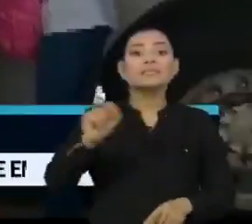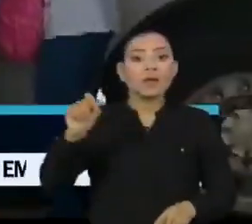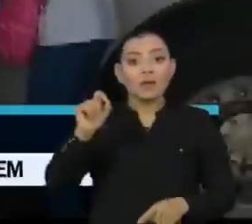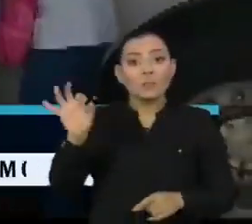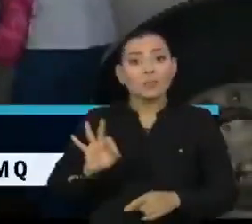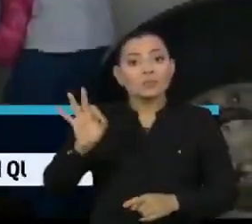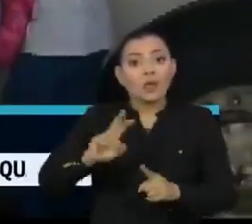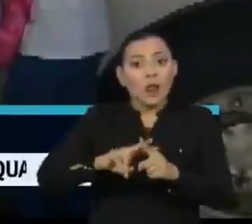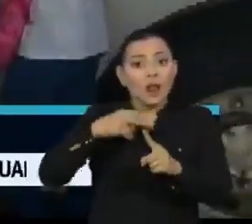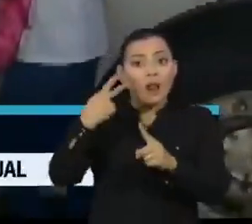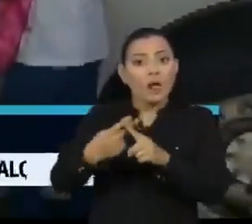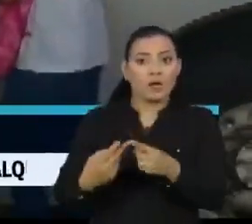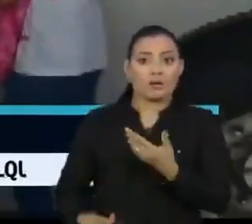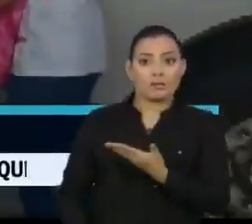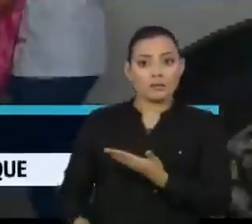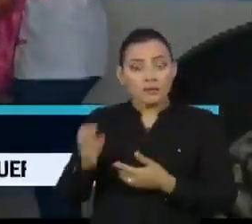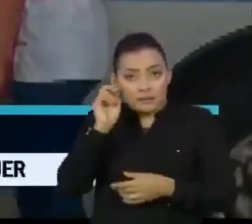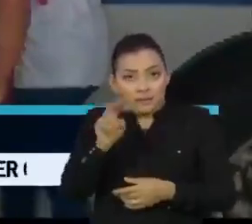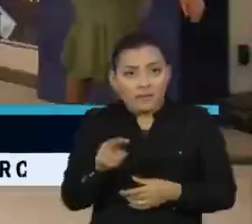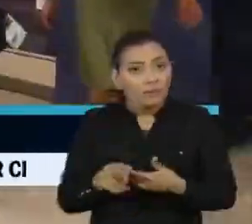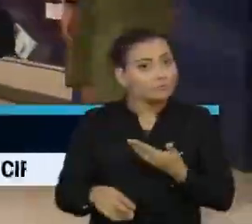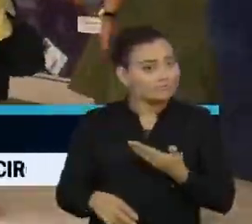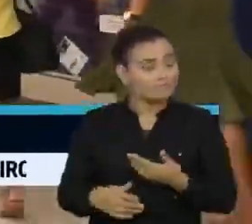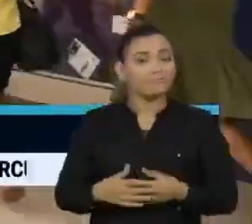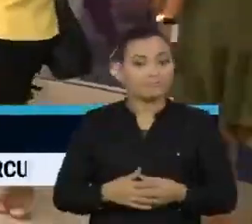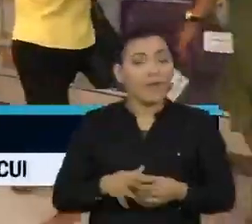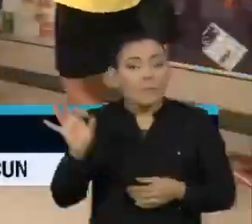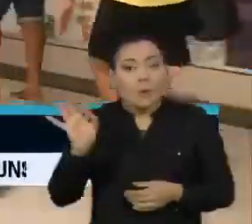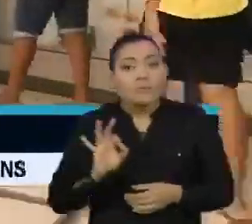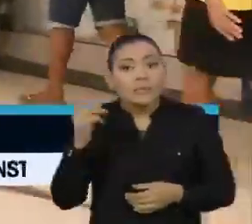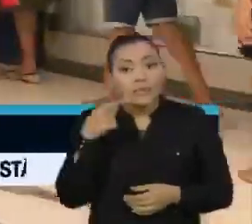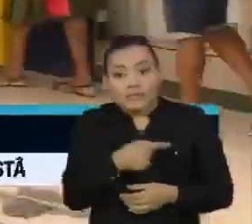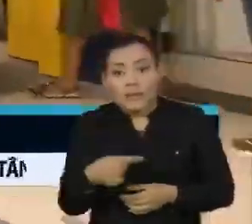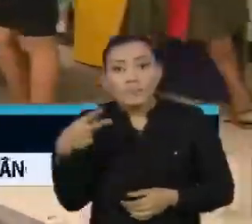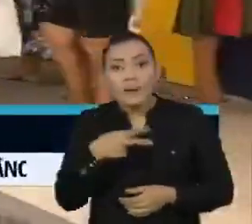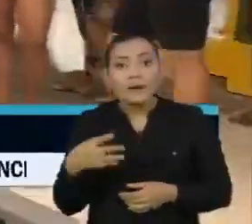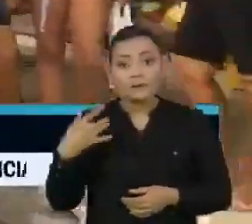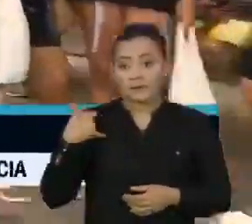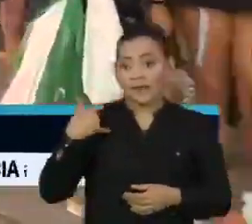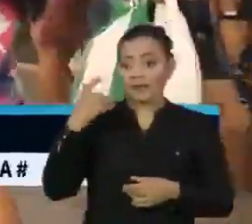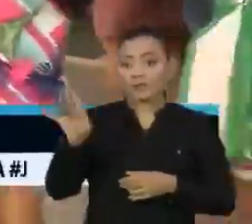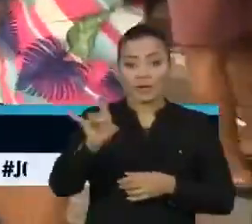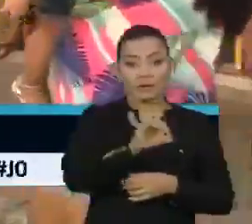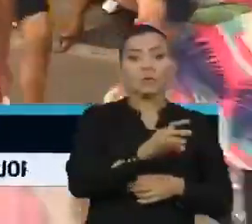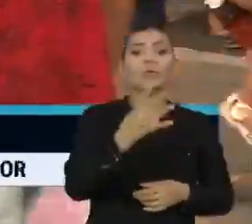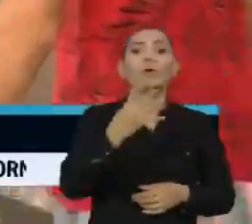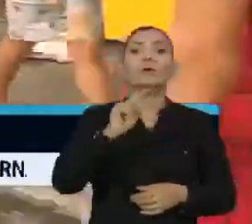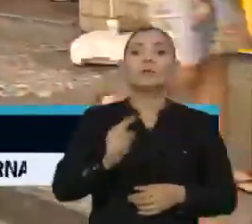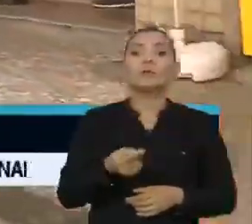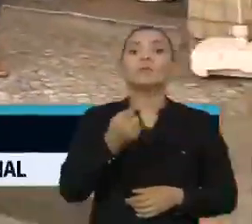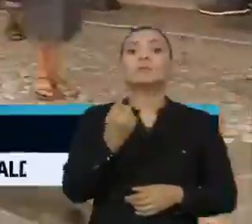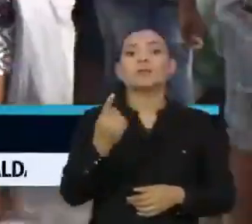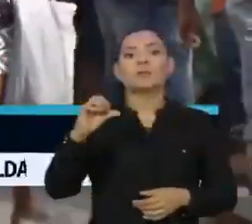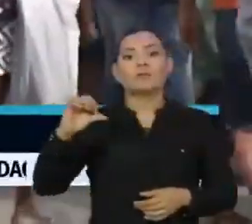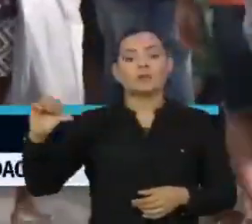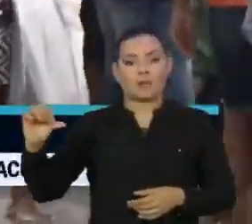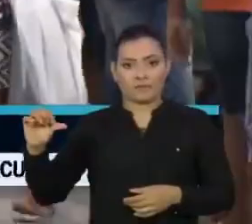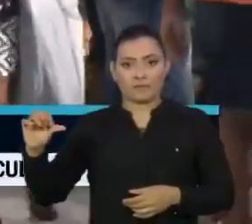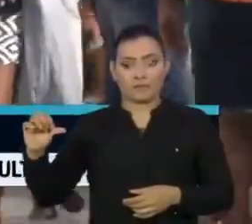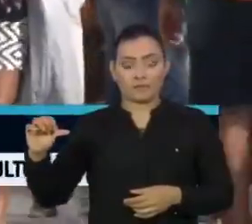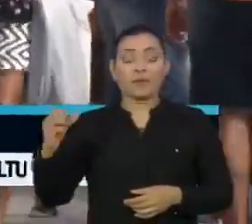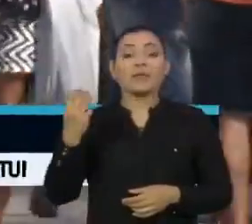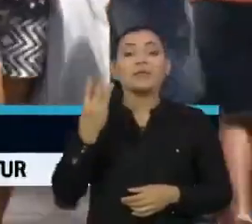1.100%. Para se ter uma ideia da disparidade, a média semanal para todas as faixas etárias foi de 4.199 para